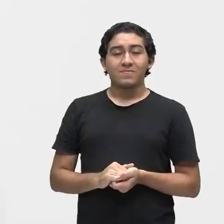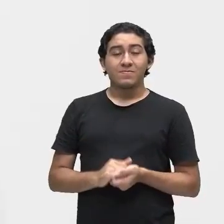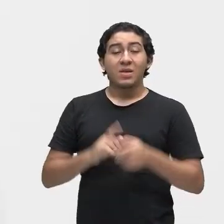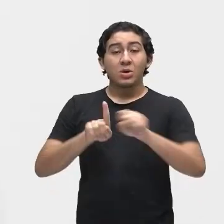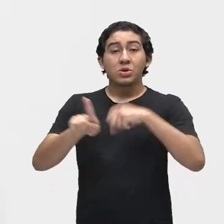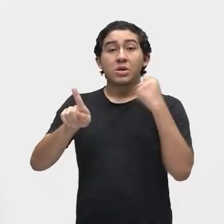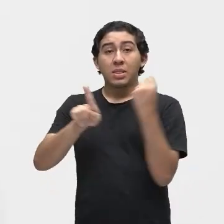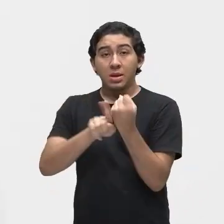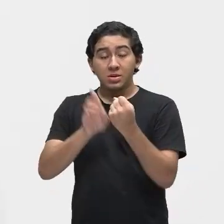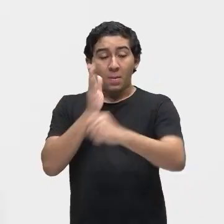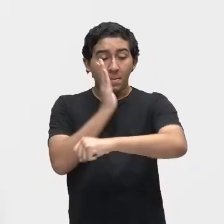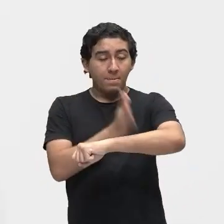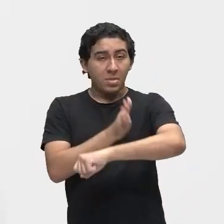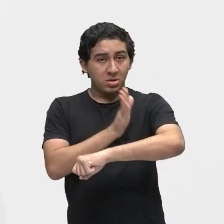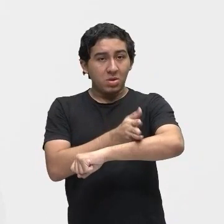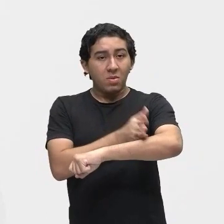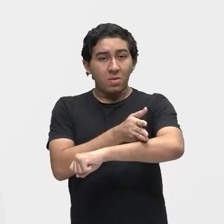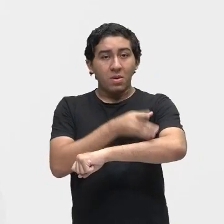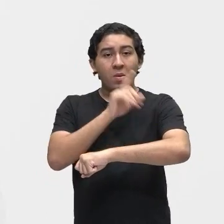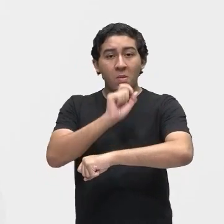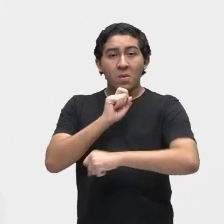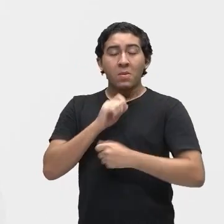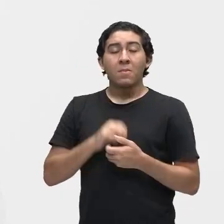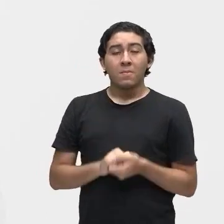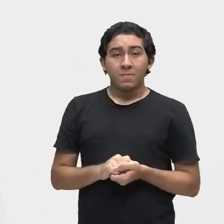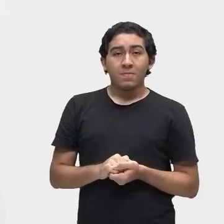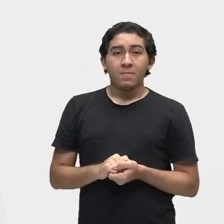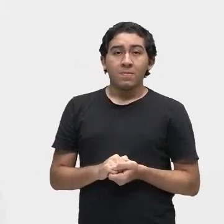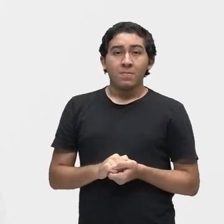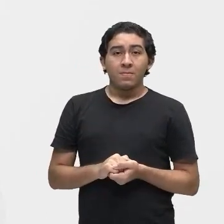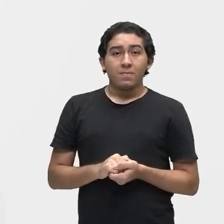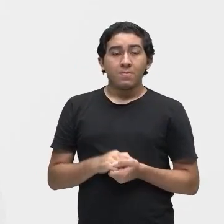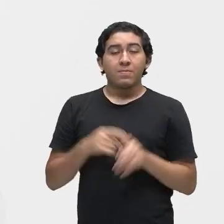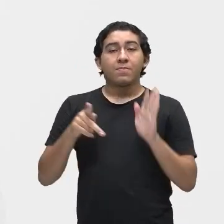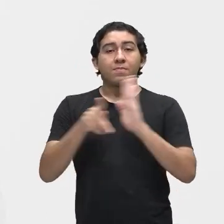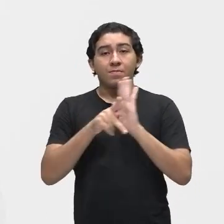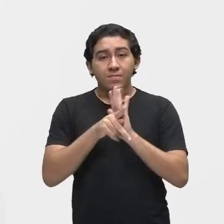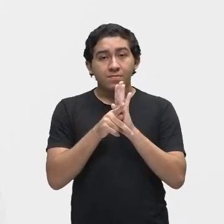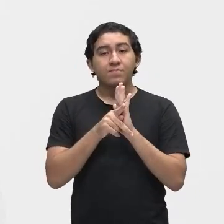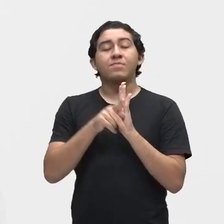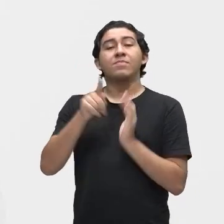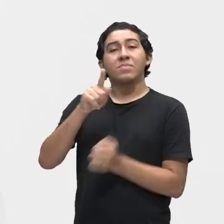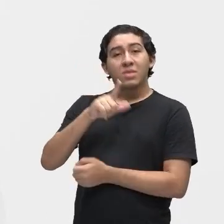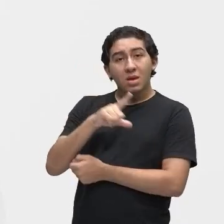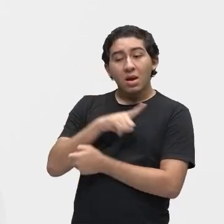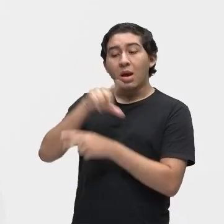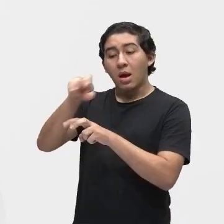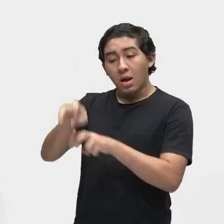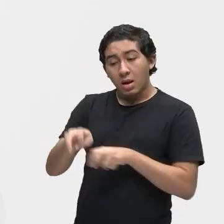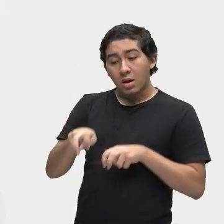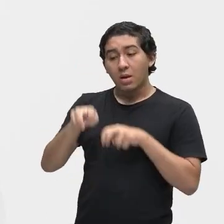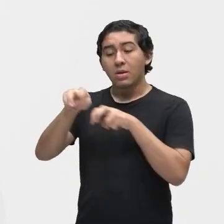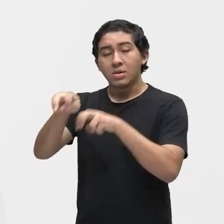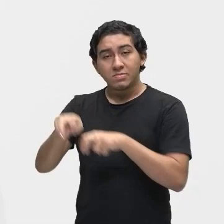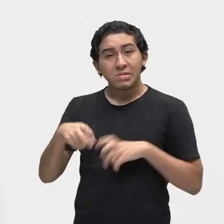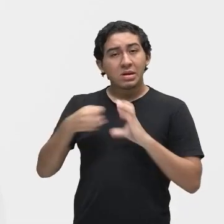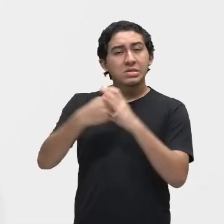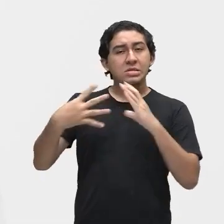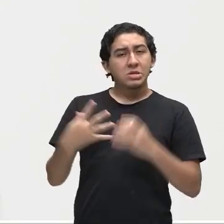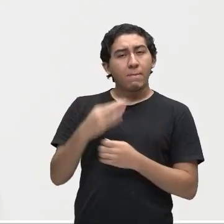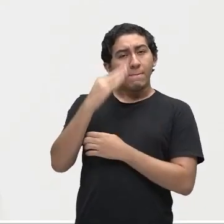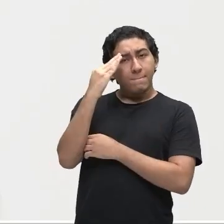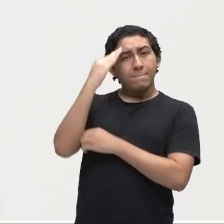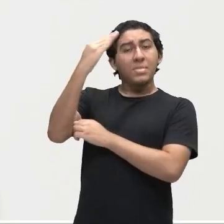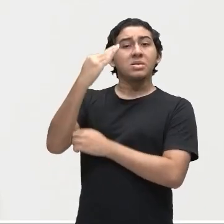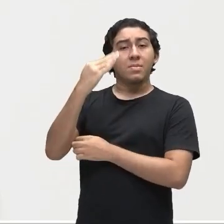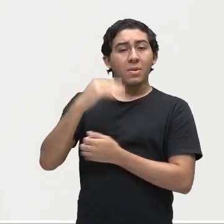medieval era, na sua essência, uma sociedade agrária. O que isso quer dizer, professor? Era